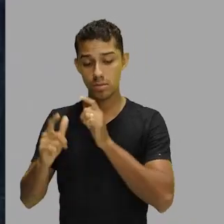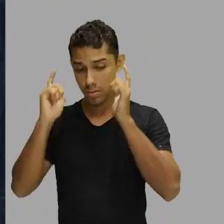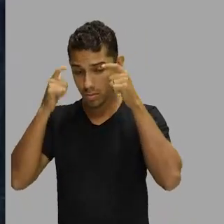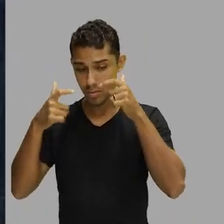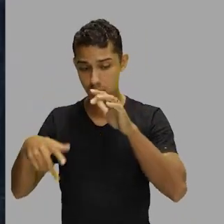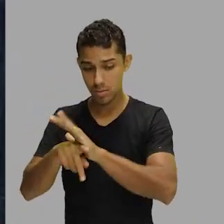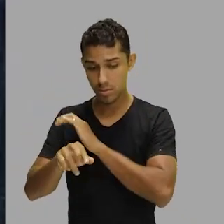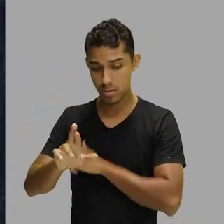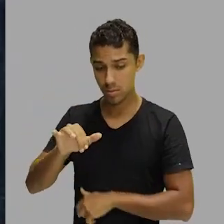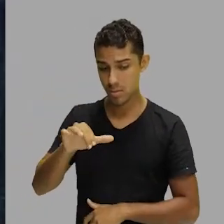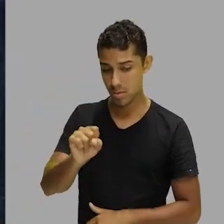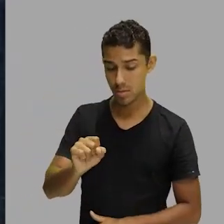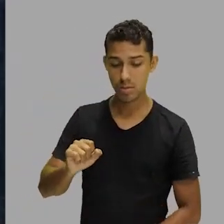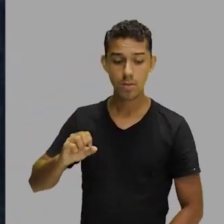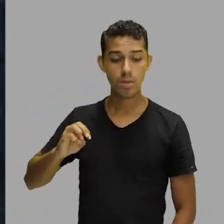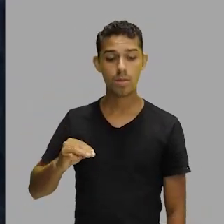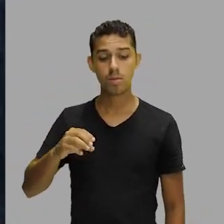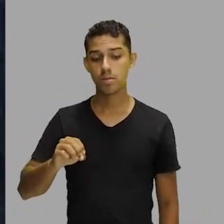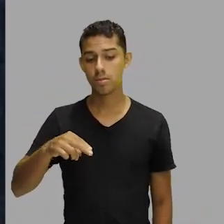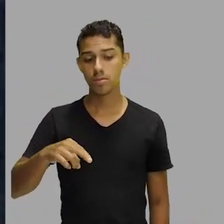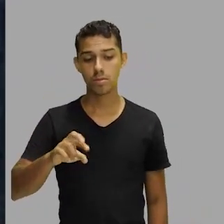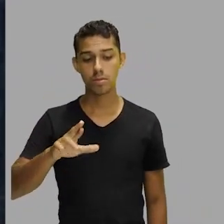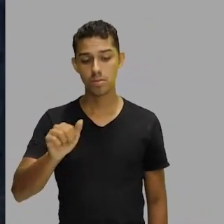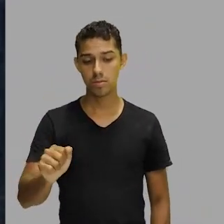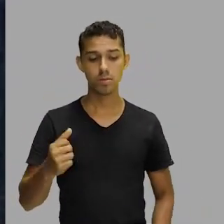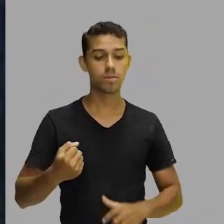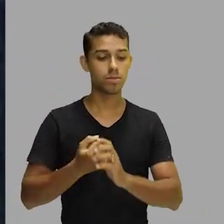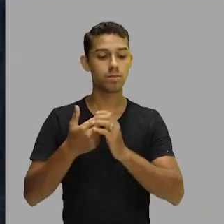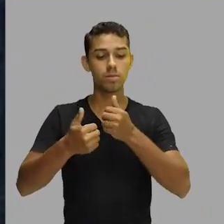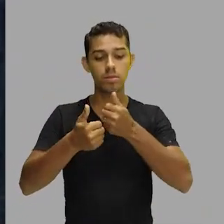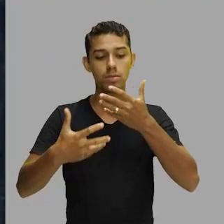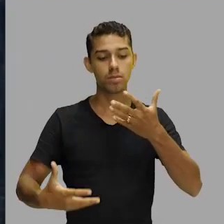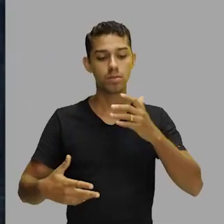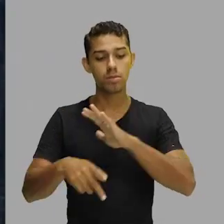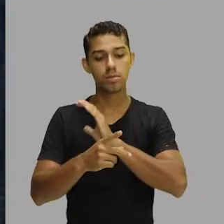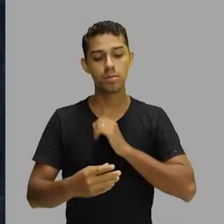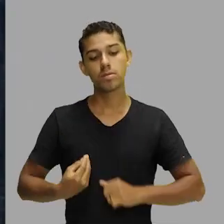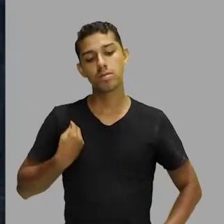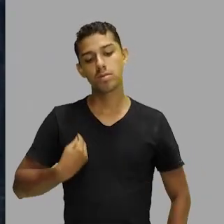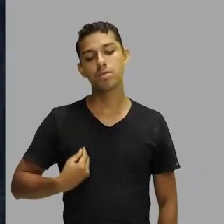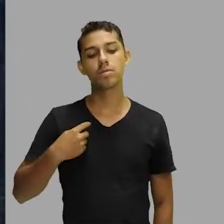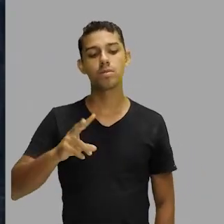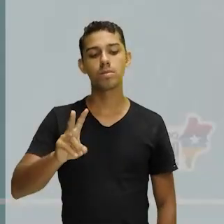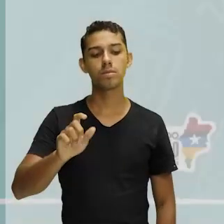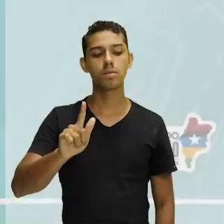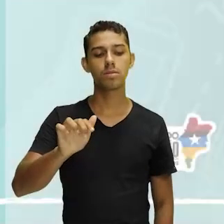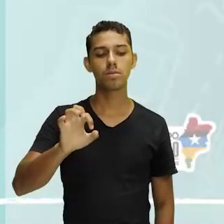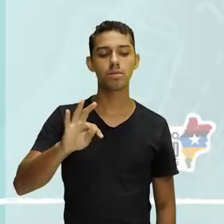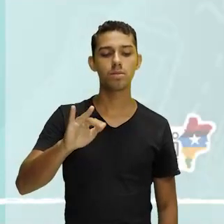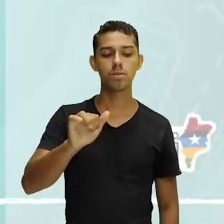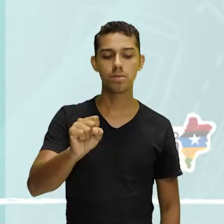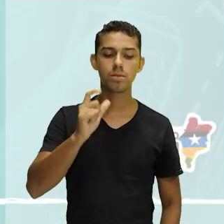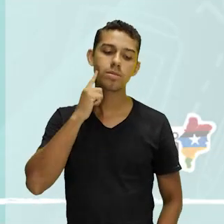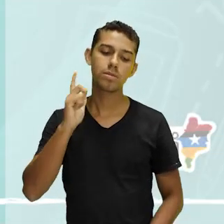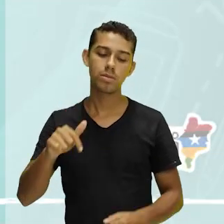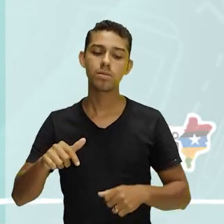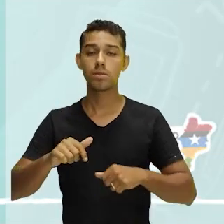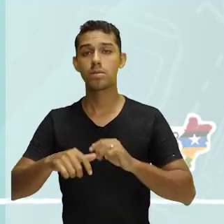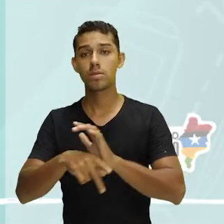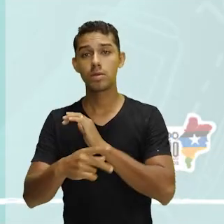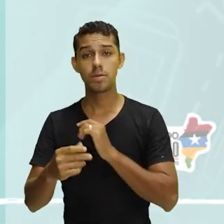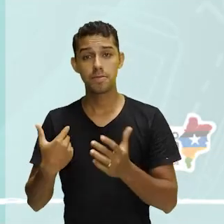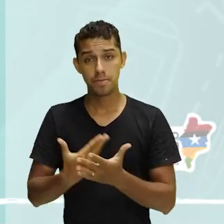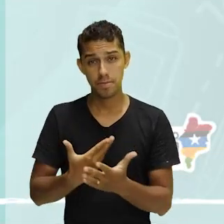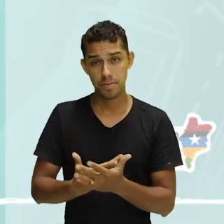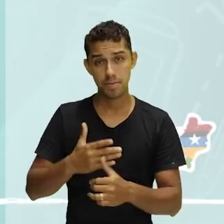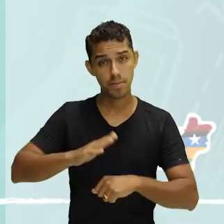antigamente, eles eram classificados como vegetais por causa da presença da parede celular. Mas aí, com os